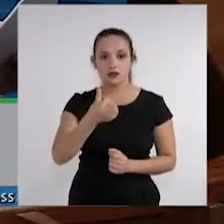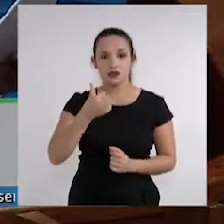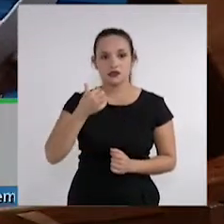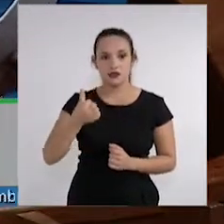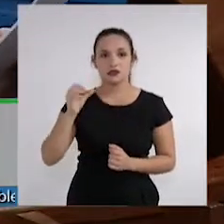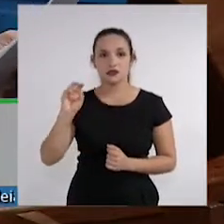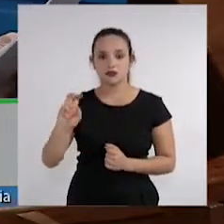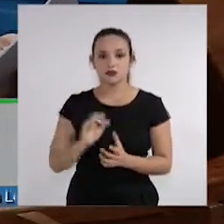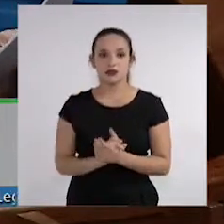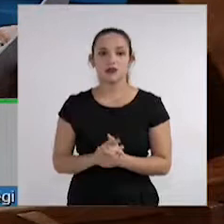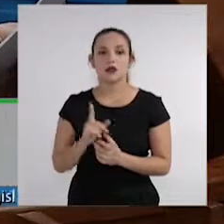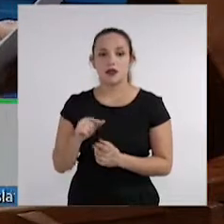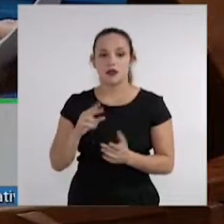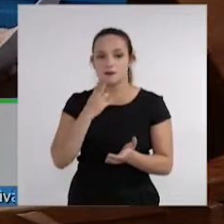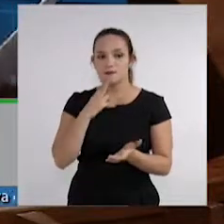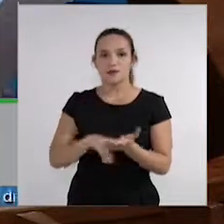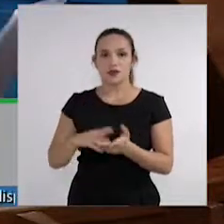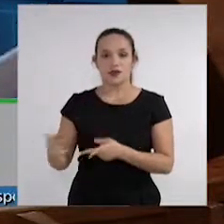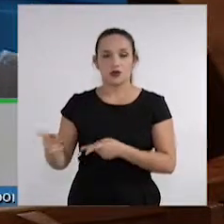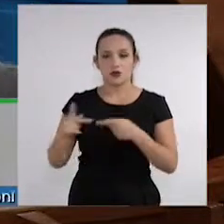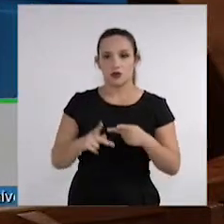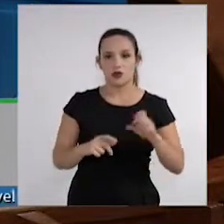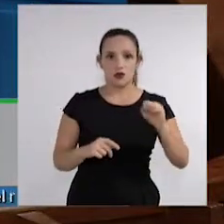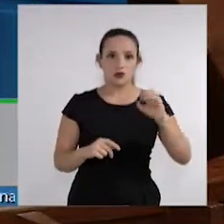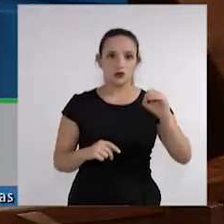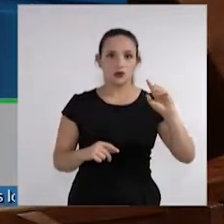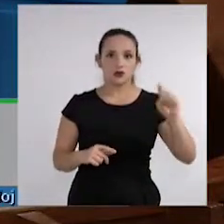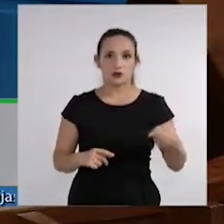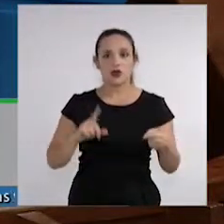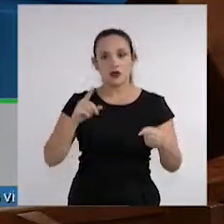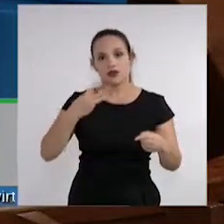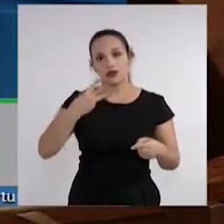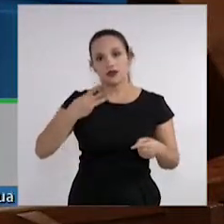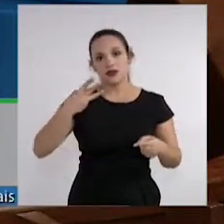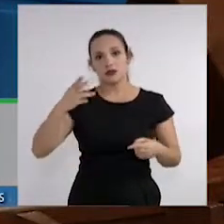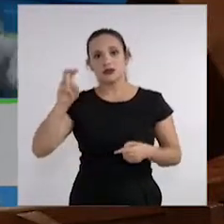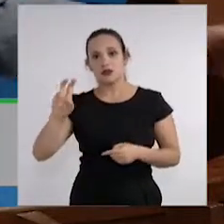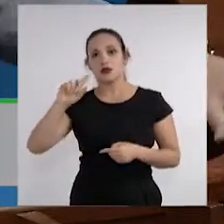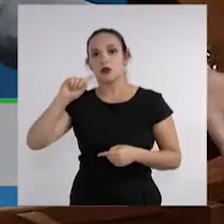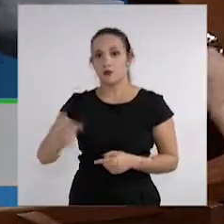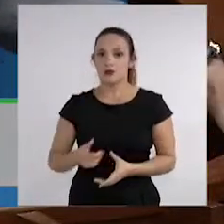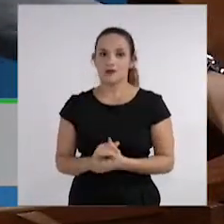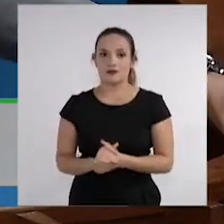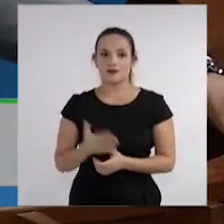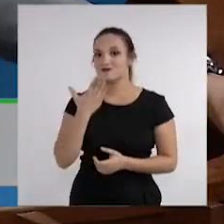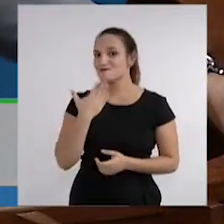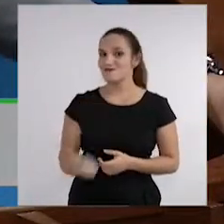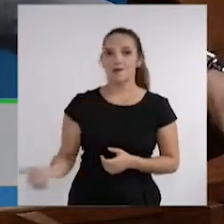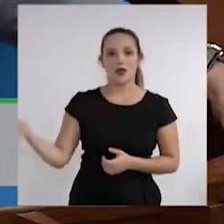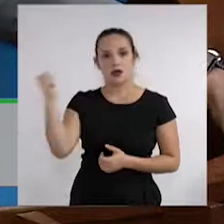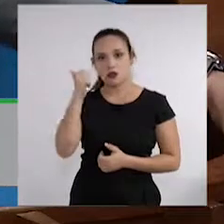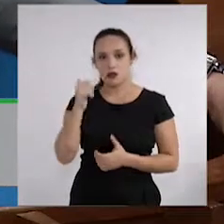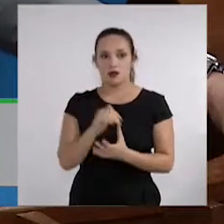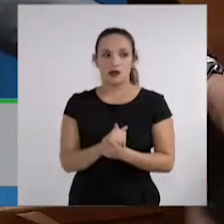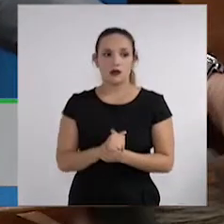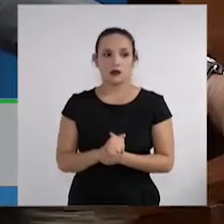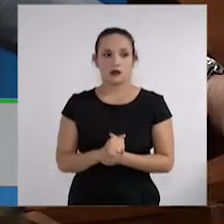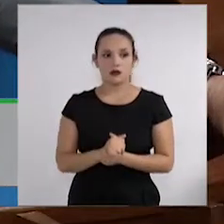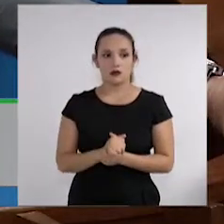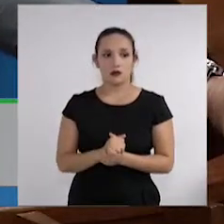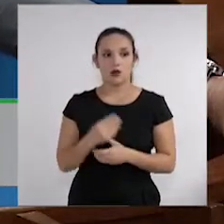carta convite, que é de 80 mil, ela salta para 335 mil. Isso aqui melhora muito